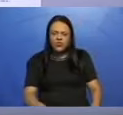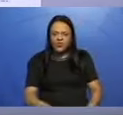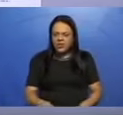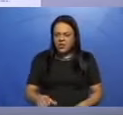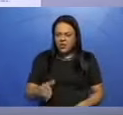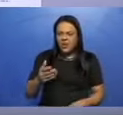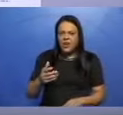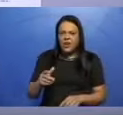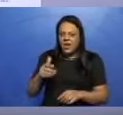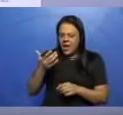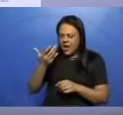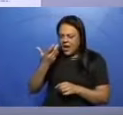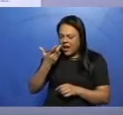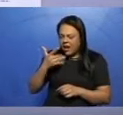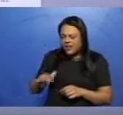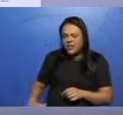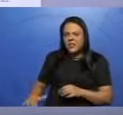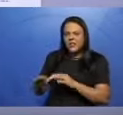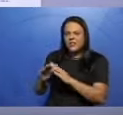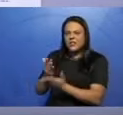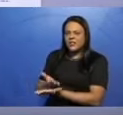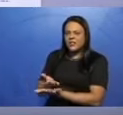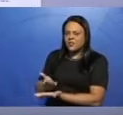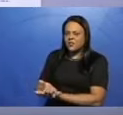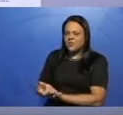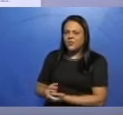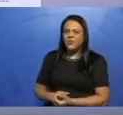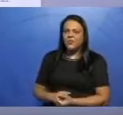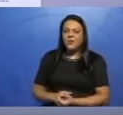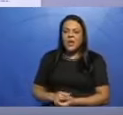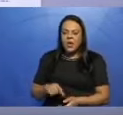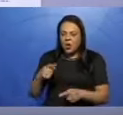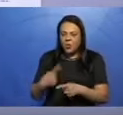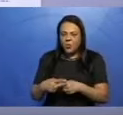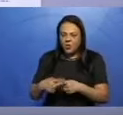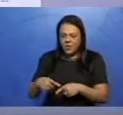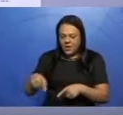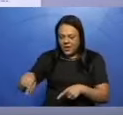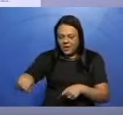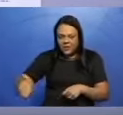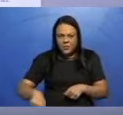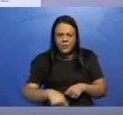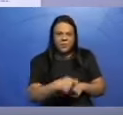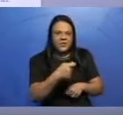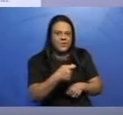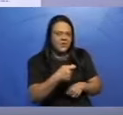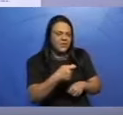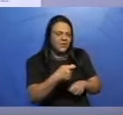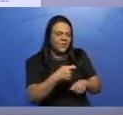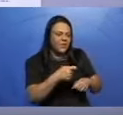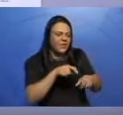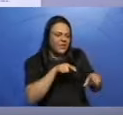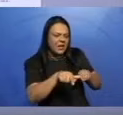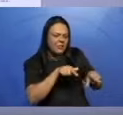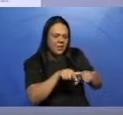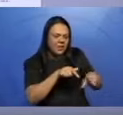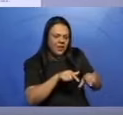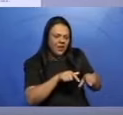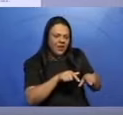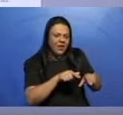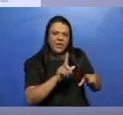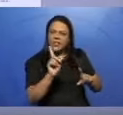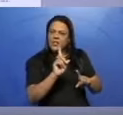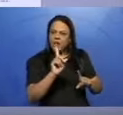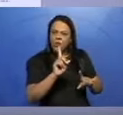idade adequada ao início de suas vidas profissionais, estejam em desvantagem na luta por uma colocação no mercado